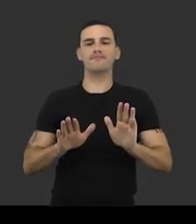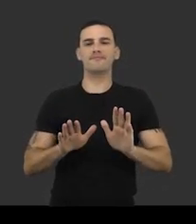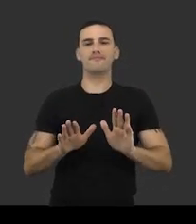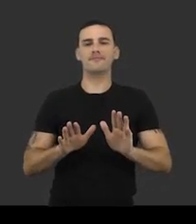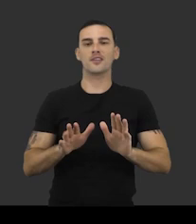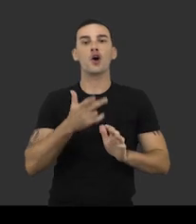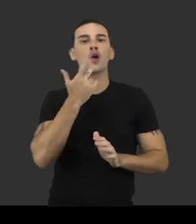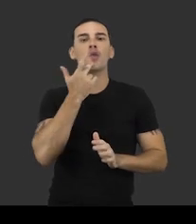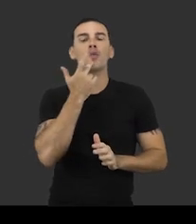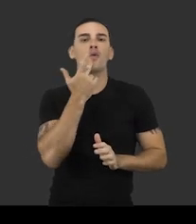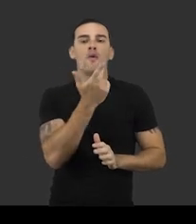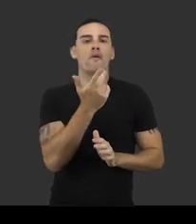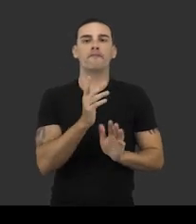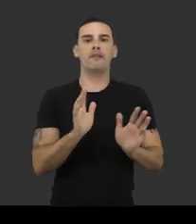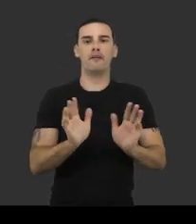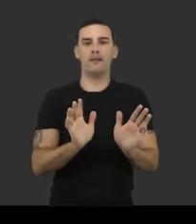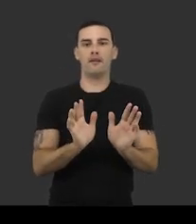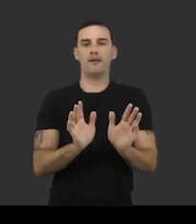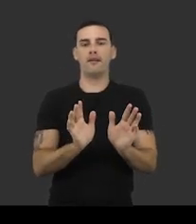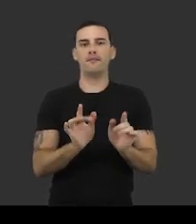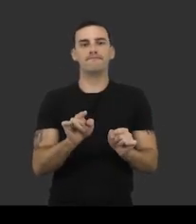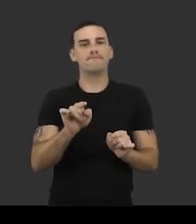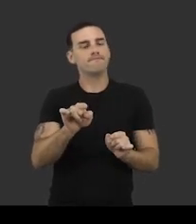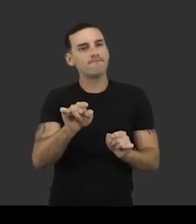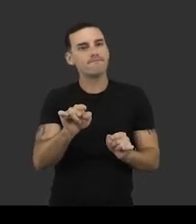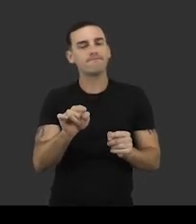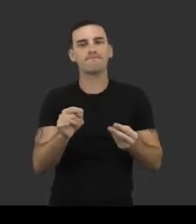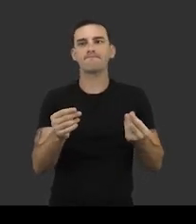dizendo que esse é